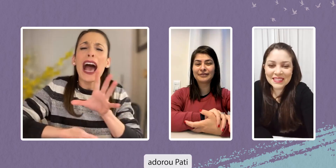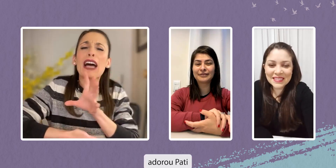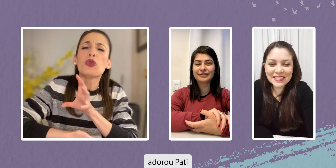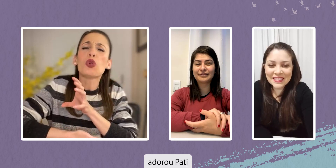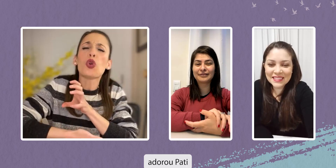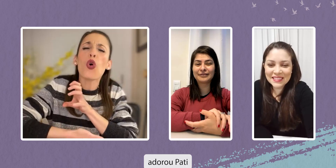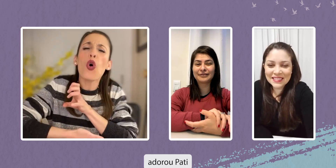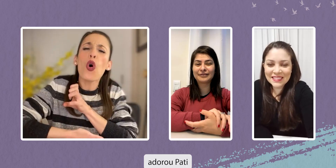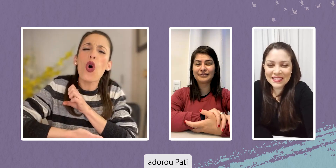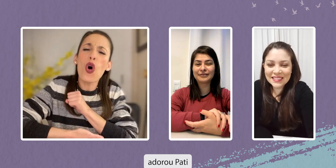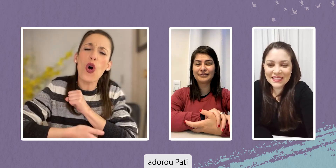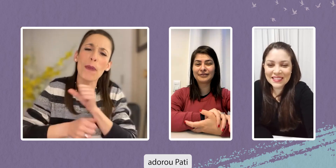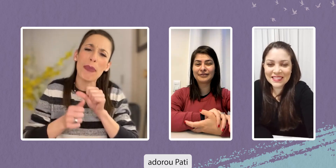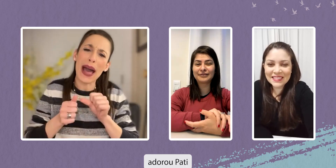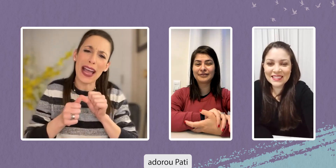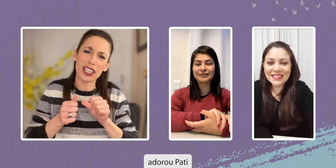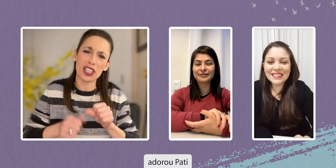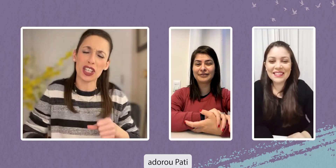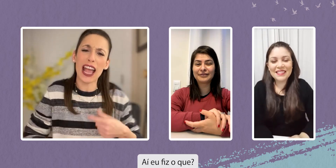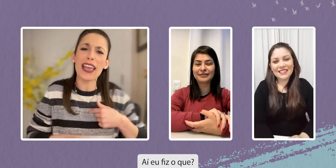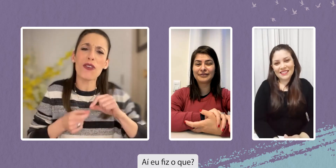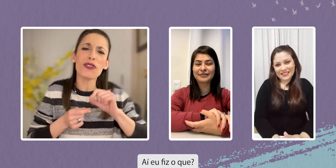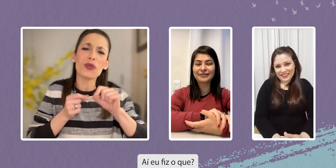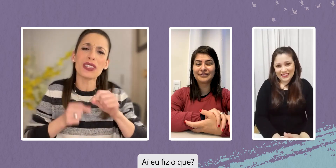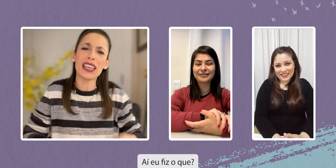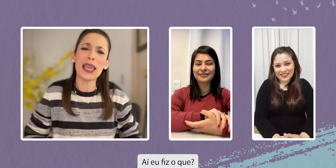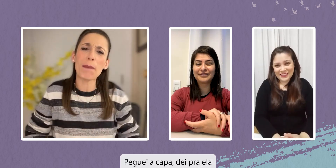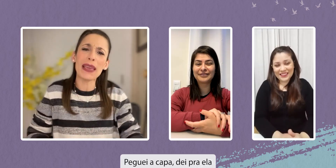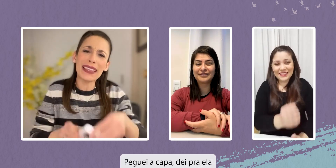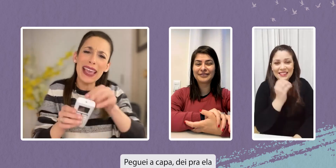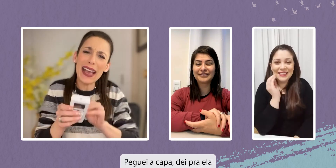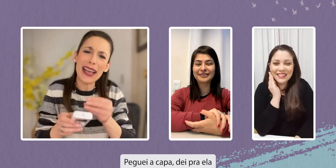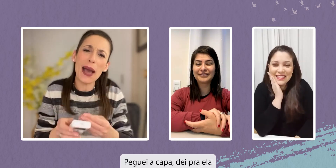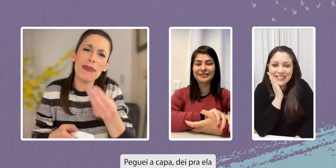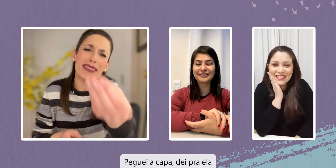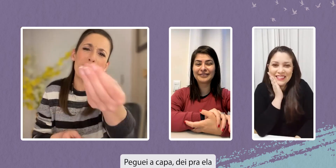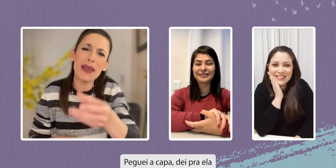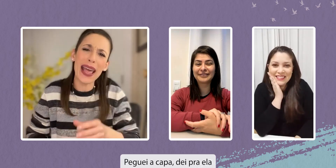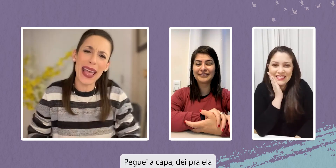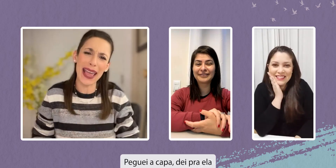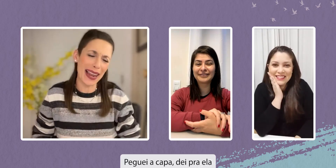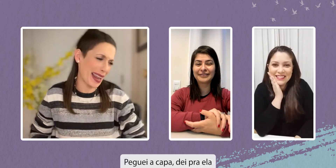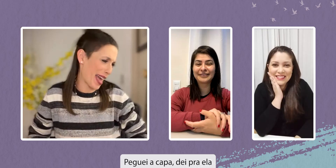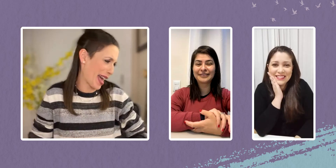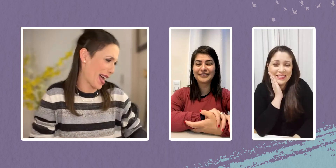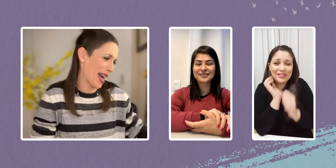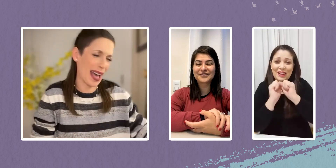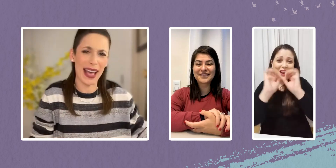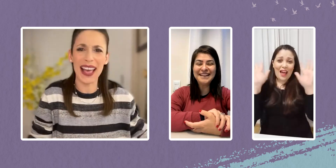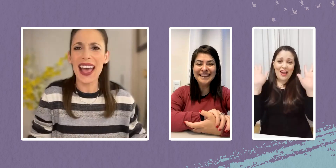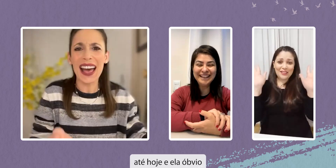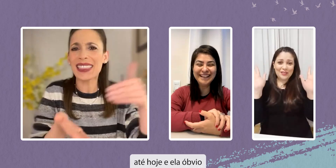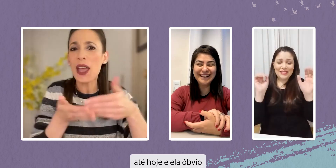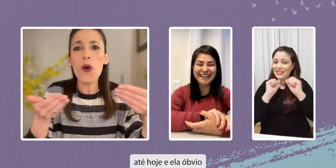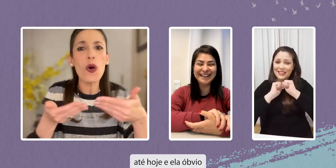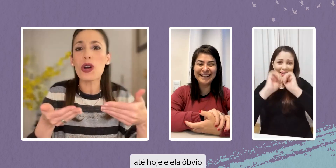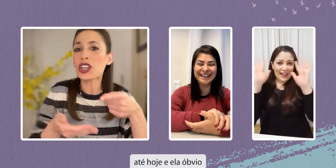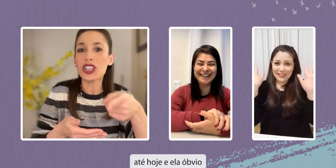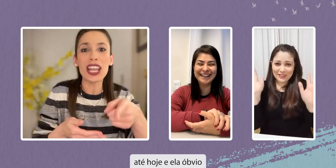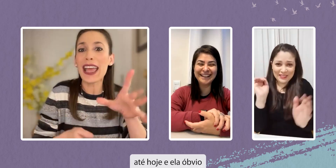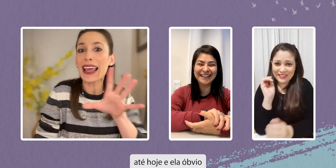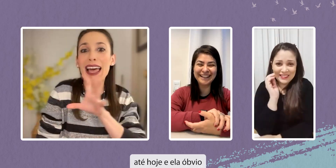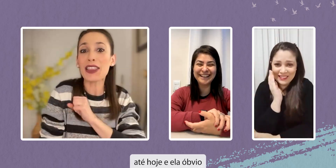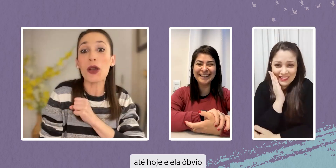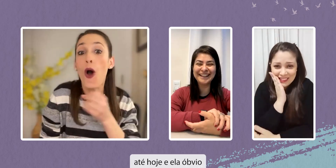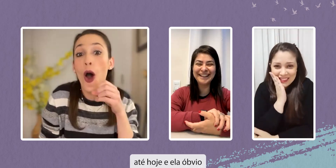Ai, adorou, Paty. Aí eu fiz o quê? Peguei a capa, dei pra ela. Até